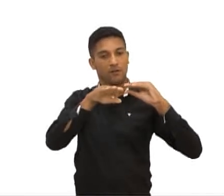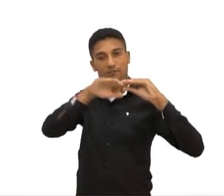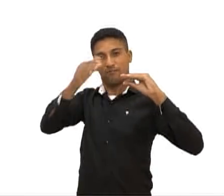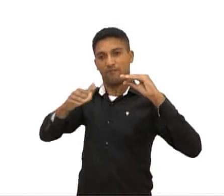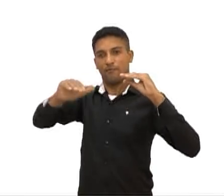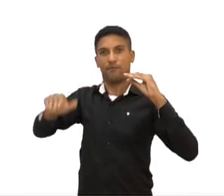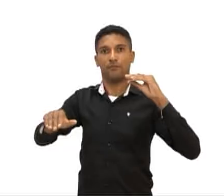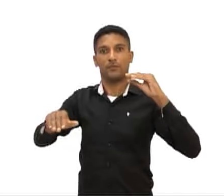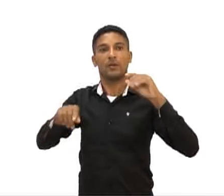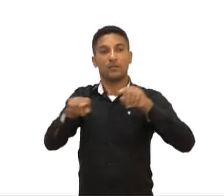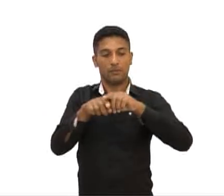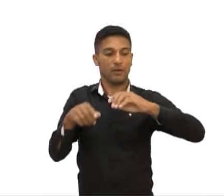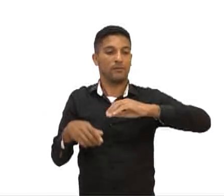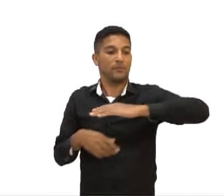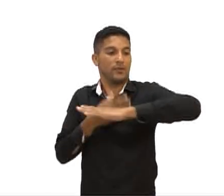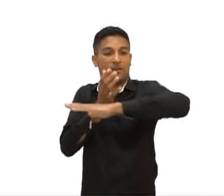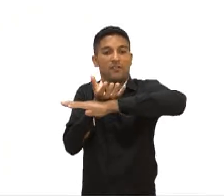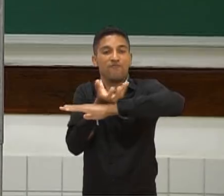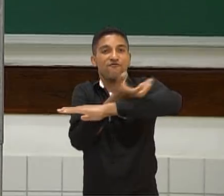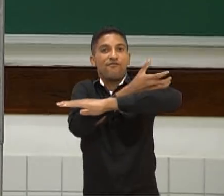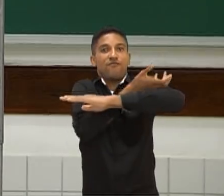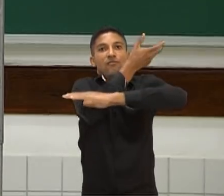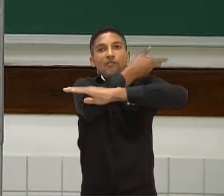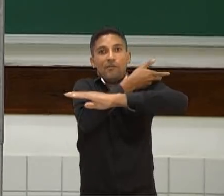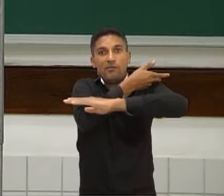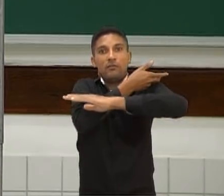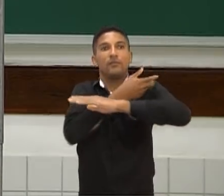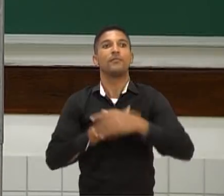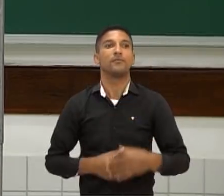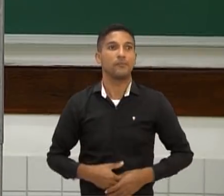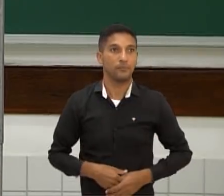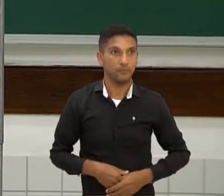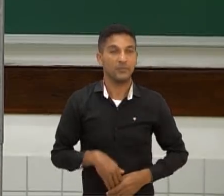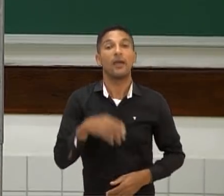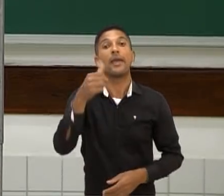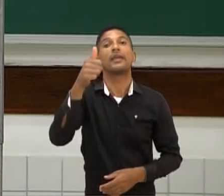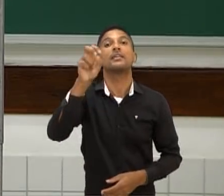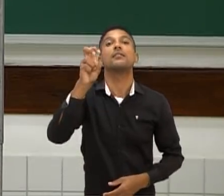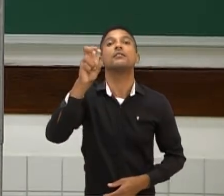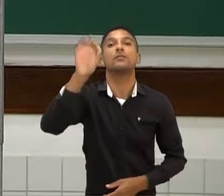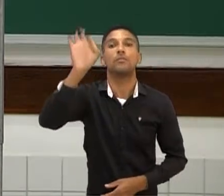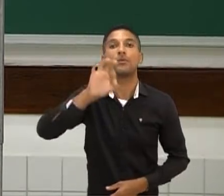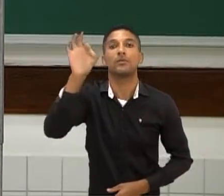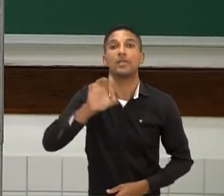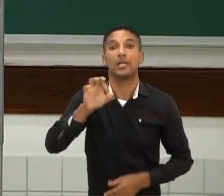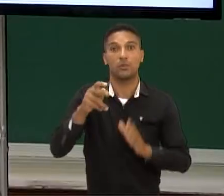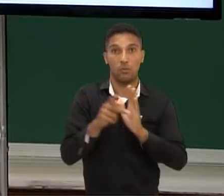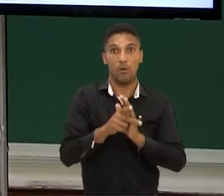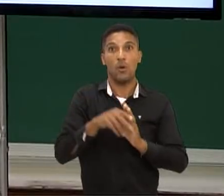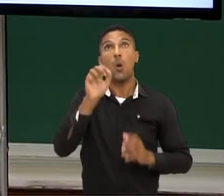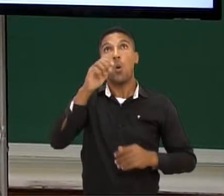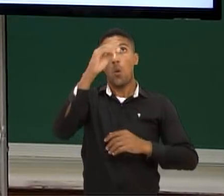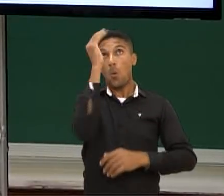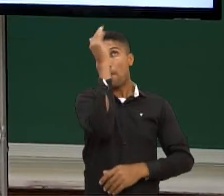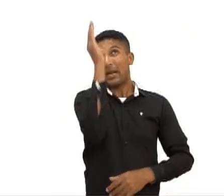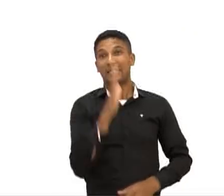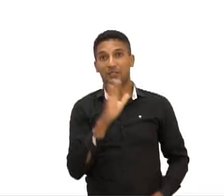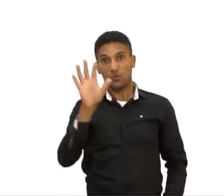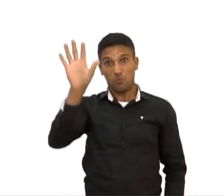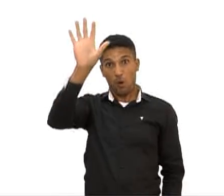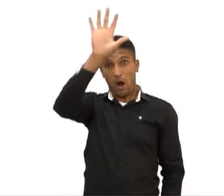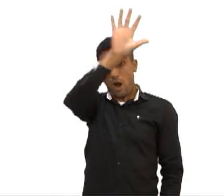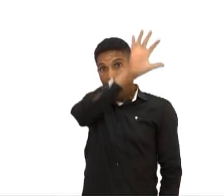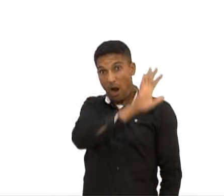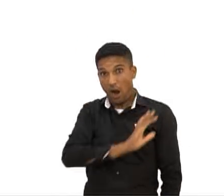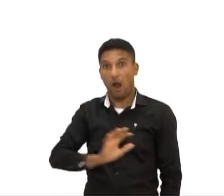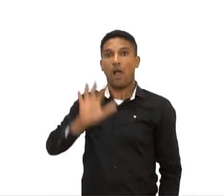que corresponde a 15% do território brasileiro. Então, olhem lá no fundo da imagem. Nós